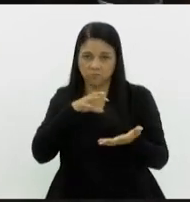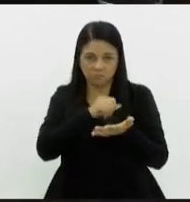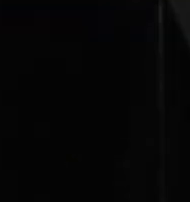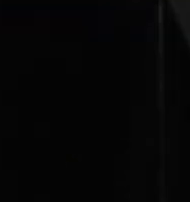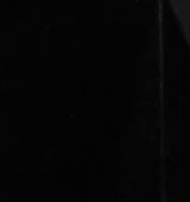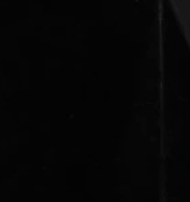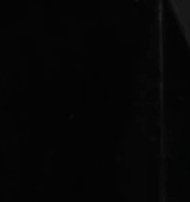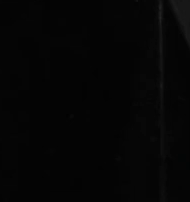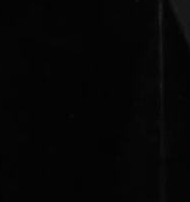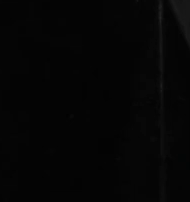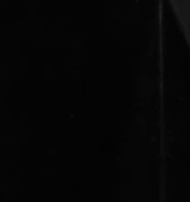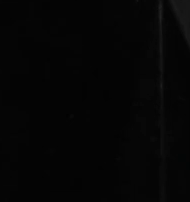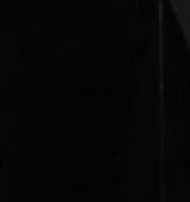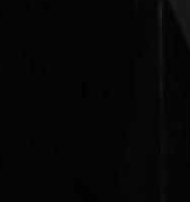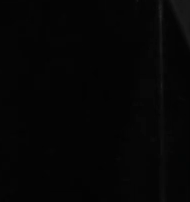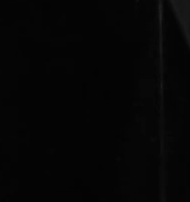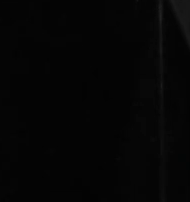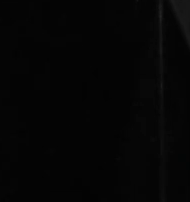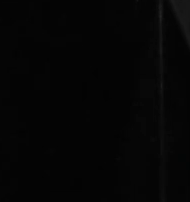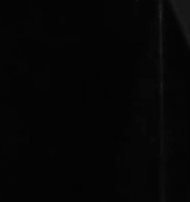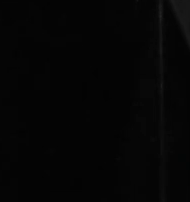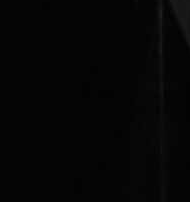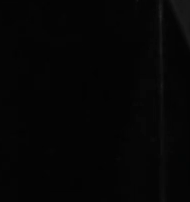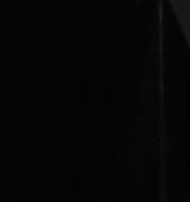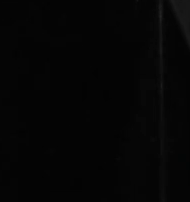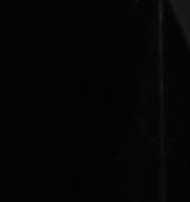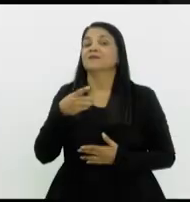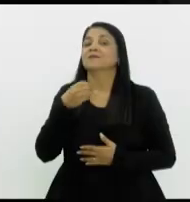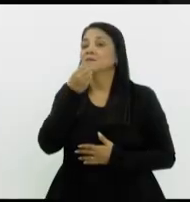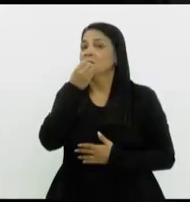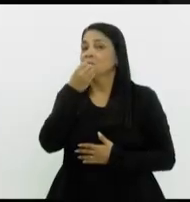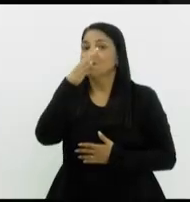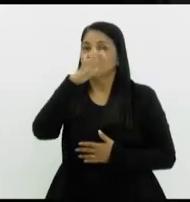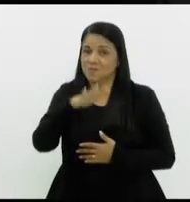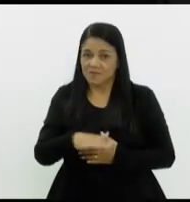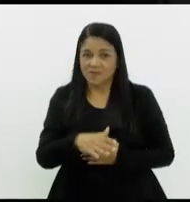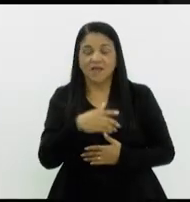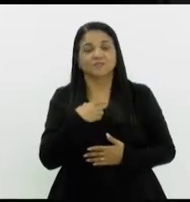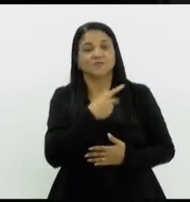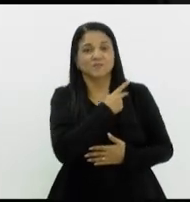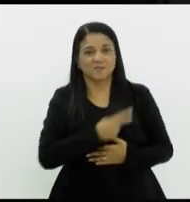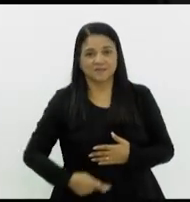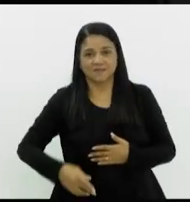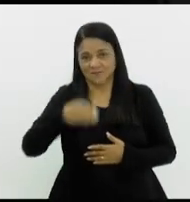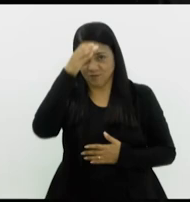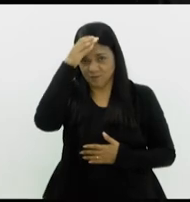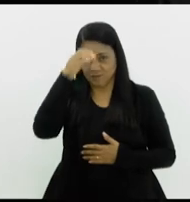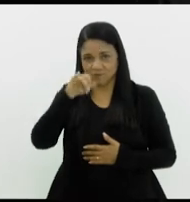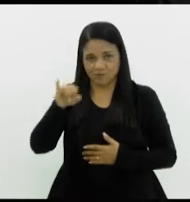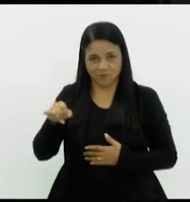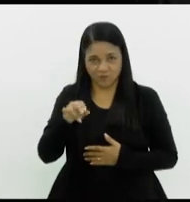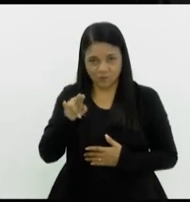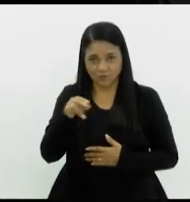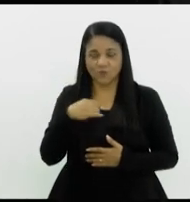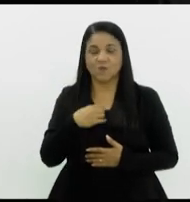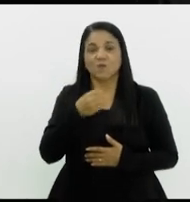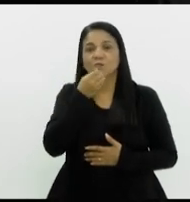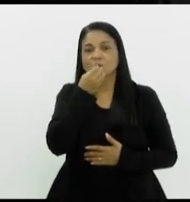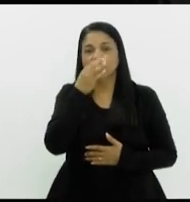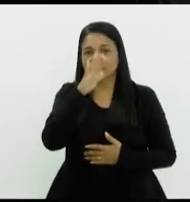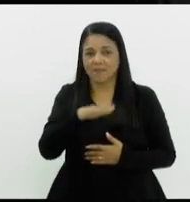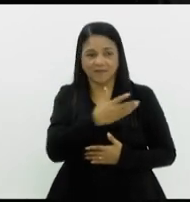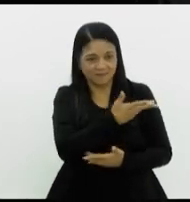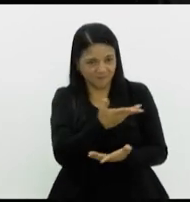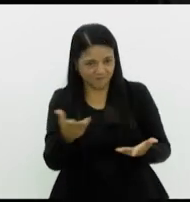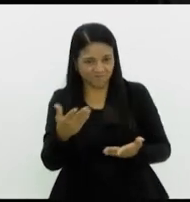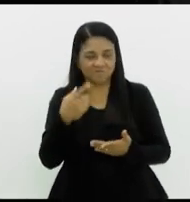Marina. Boa tarde, presidenta Tia Ju. Boa tarde, caros colegas.